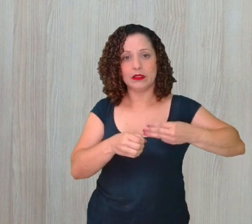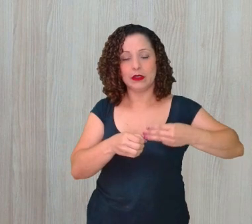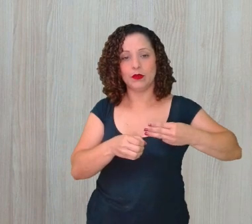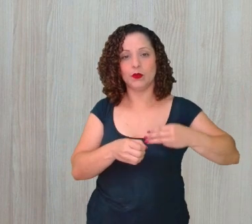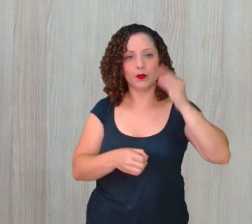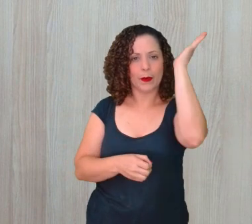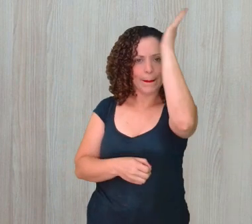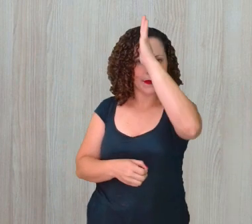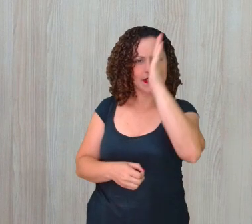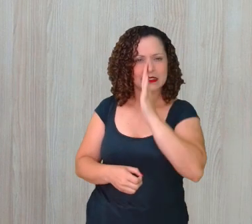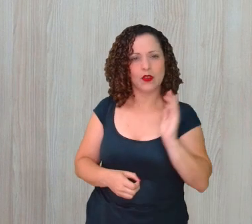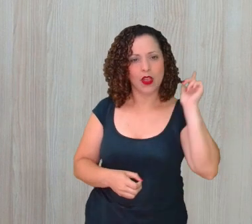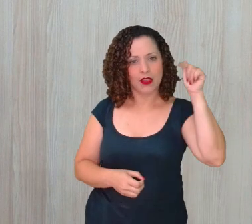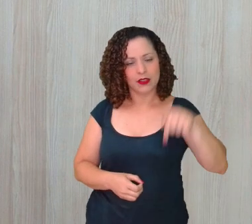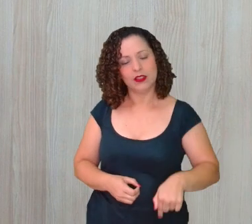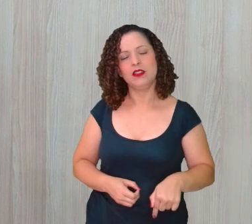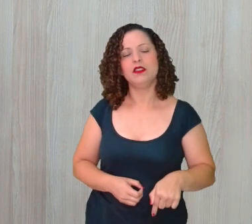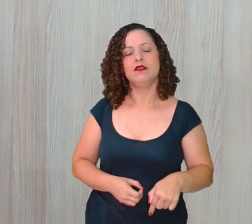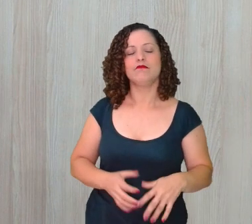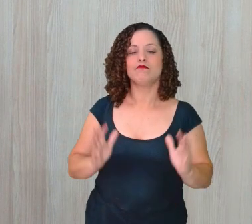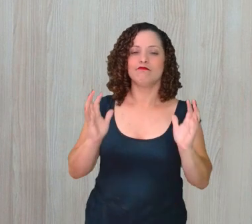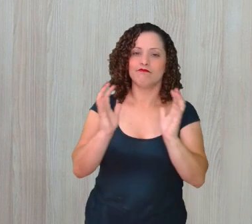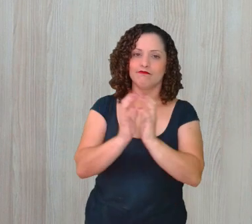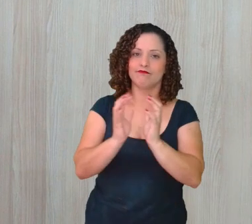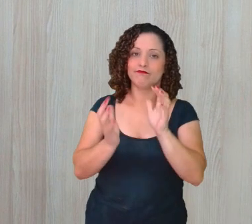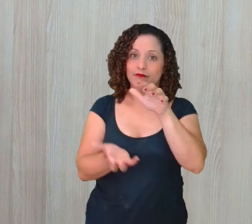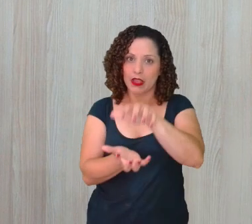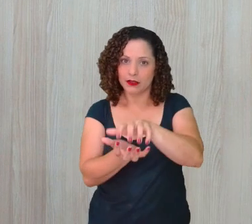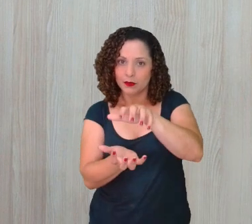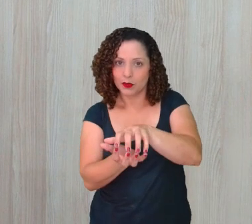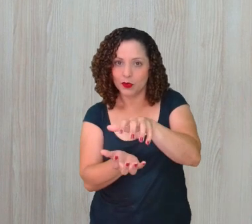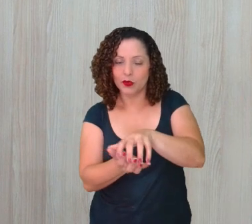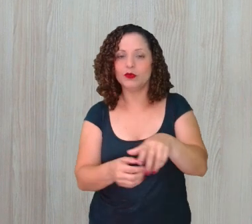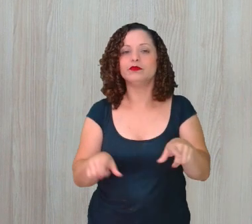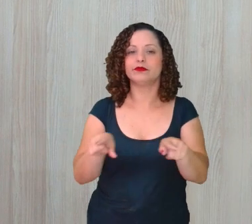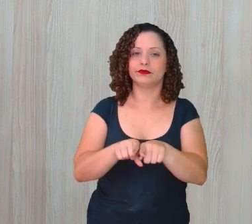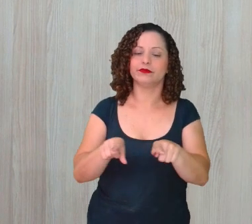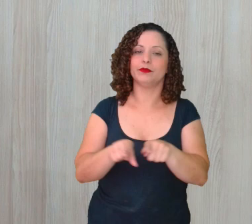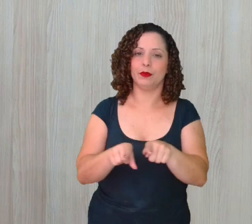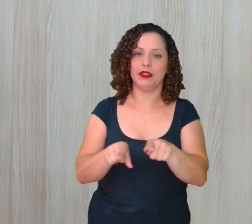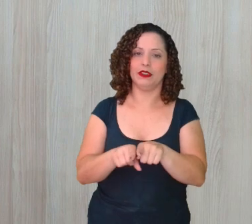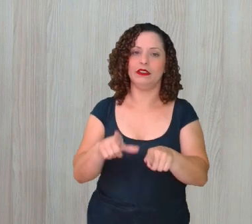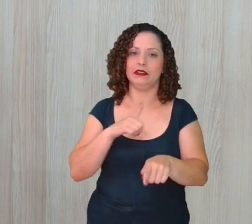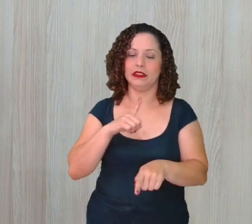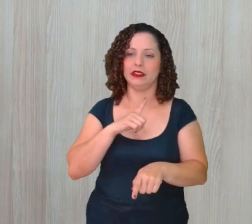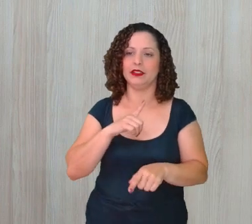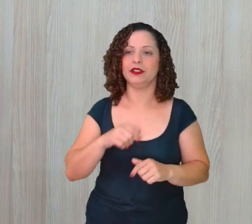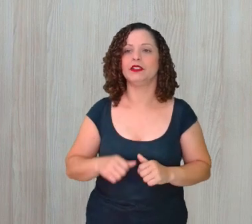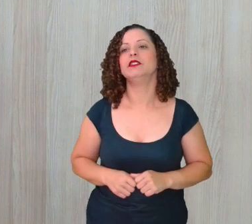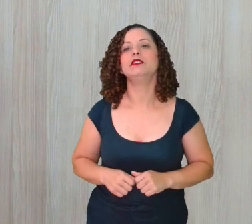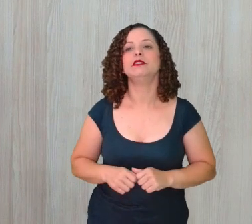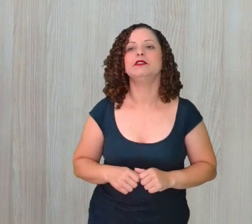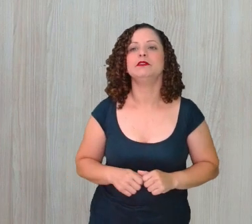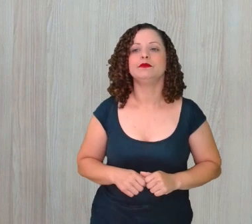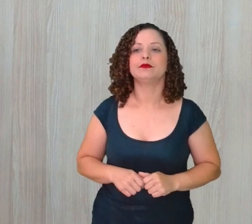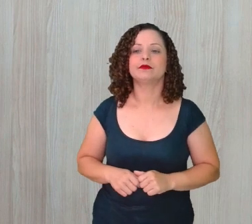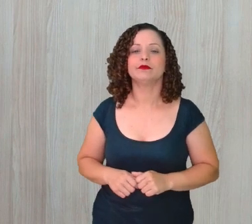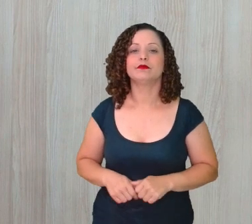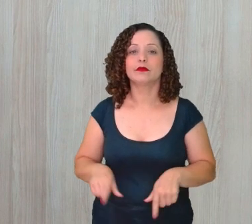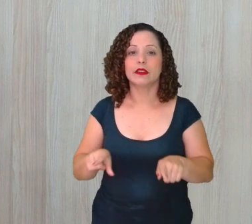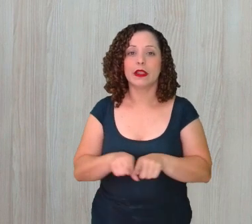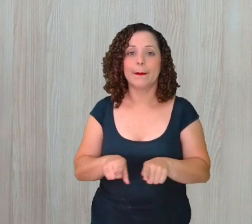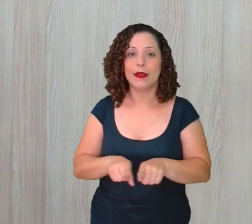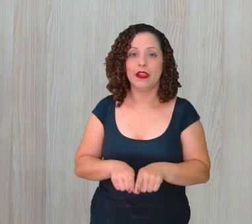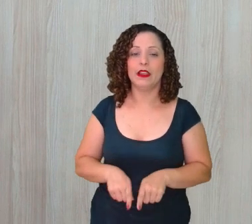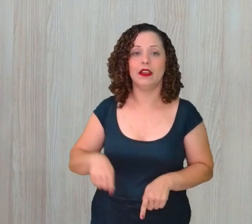uns 150 e poucos municípios no estado, 154 se não me falha a memória, mais o distrito de Fernando de